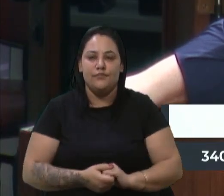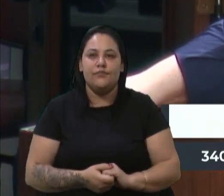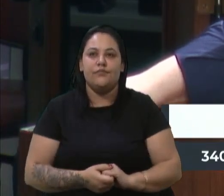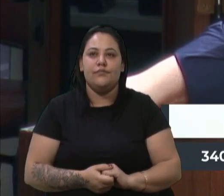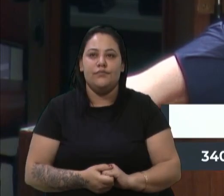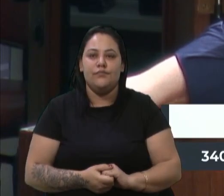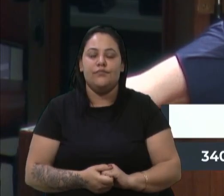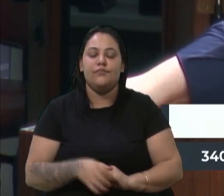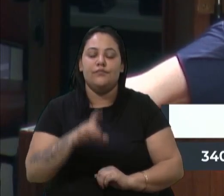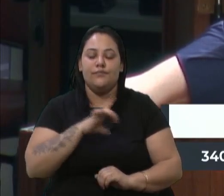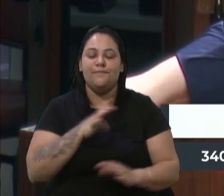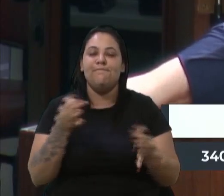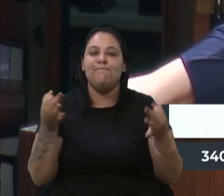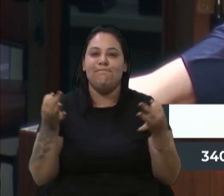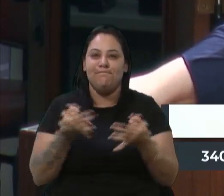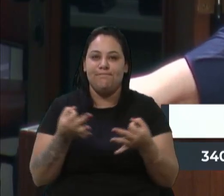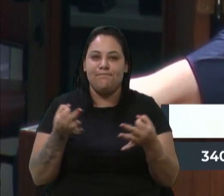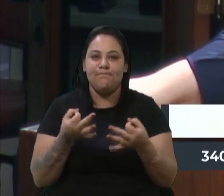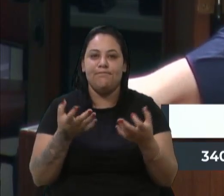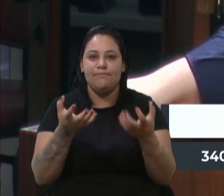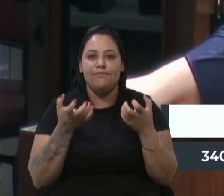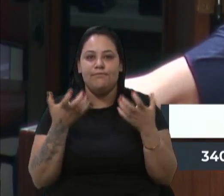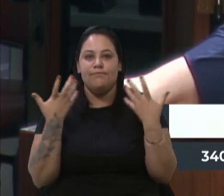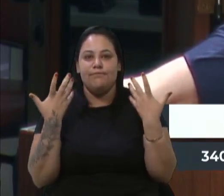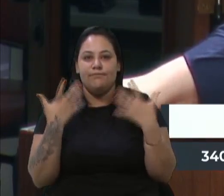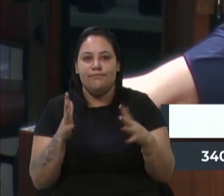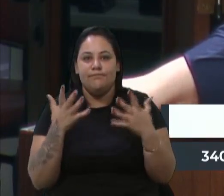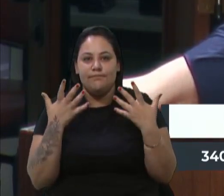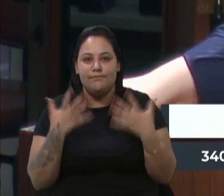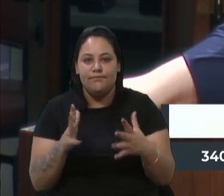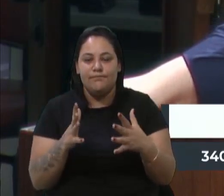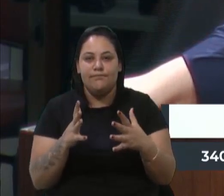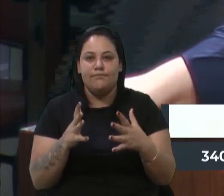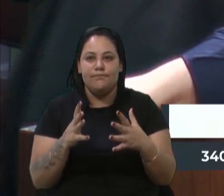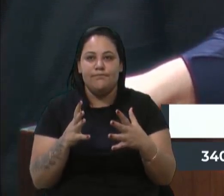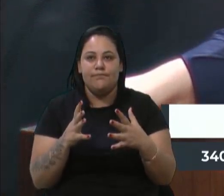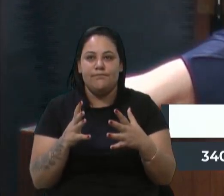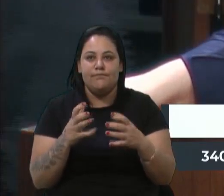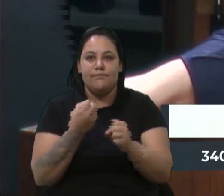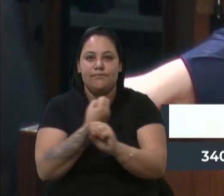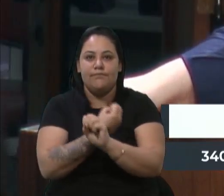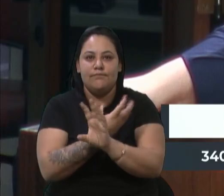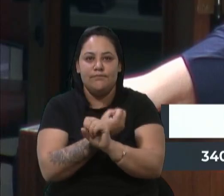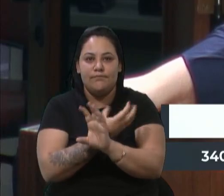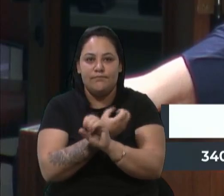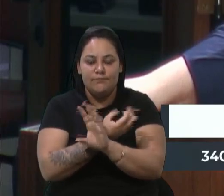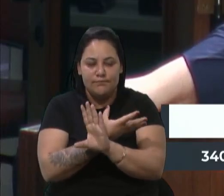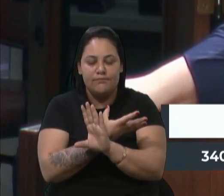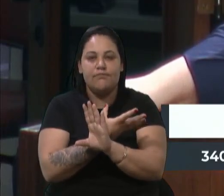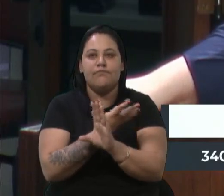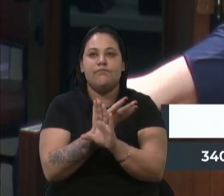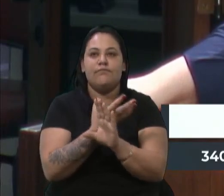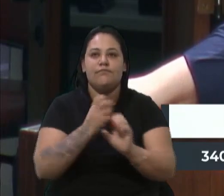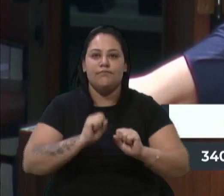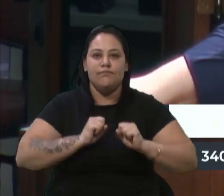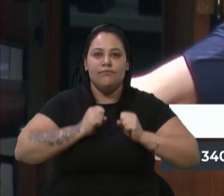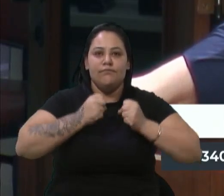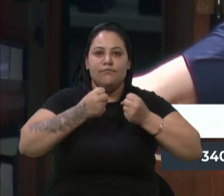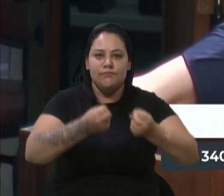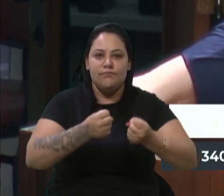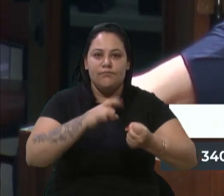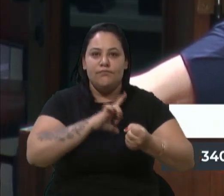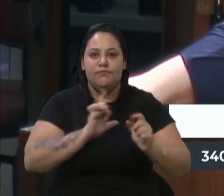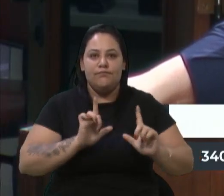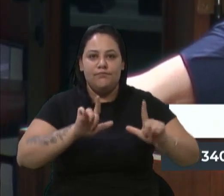Com certeza, parabenizamos a SMED por todos os esforços e todas as crianças hoje poderem ter um lugar